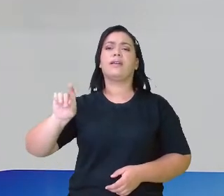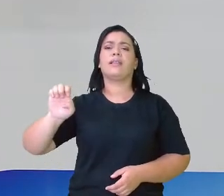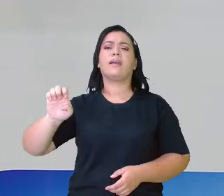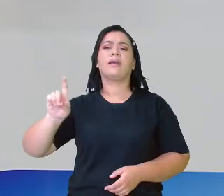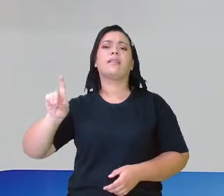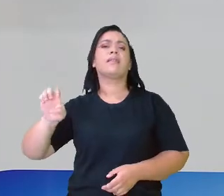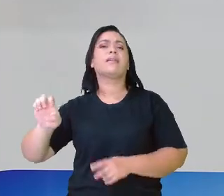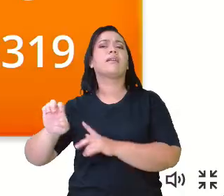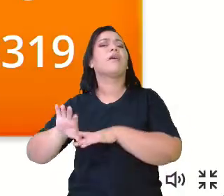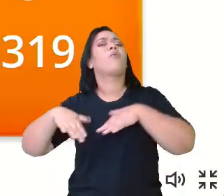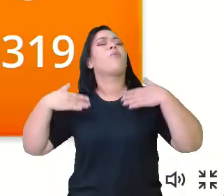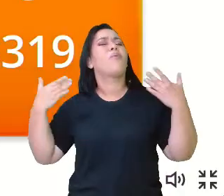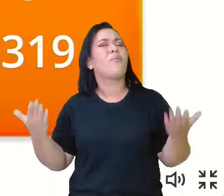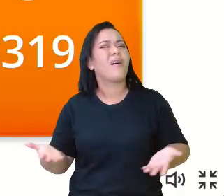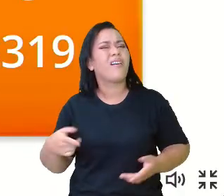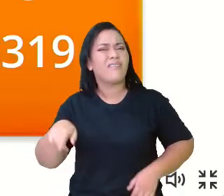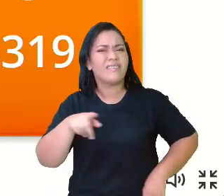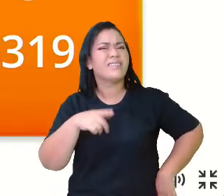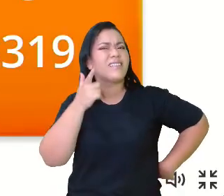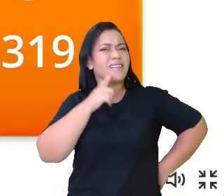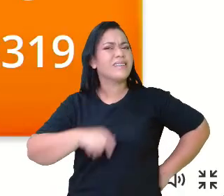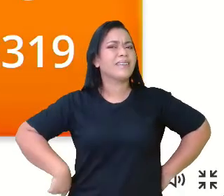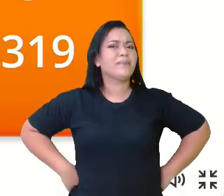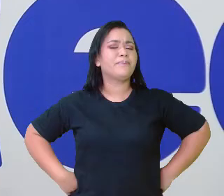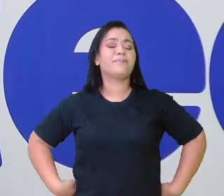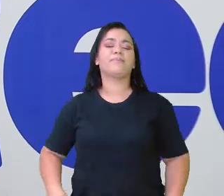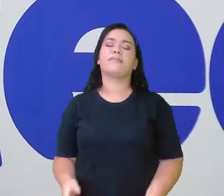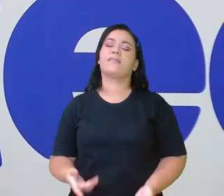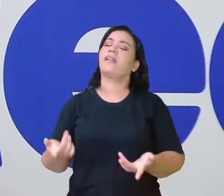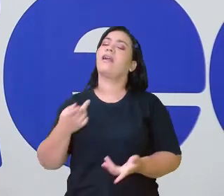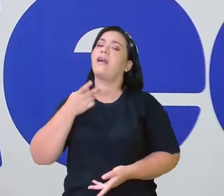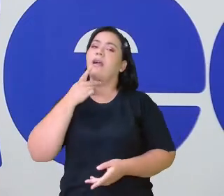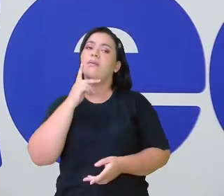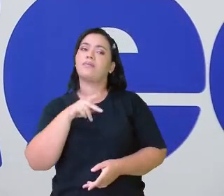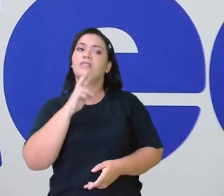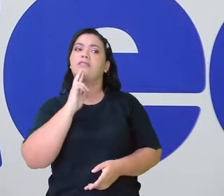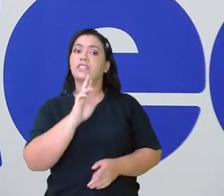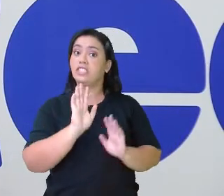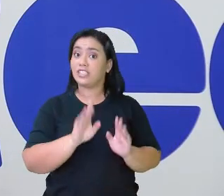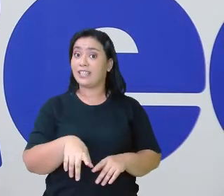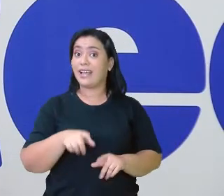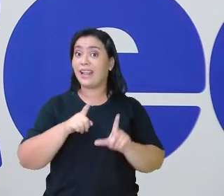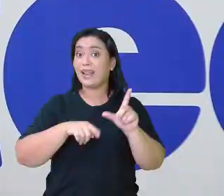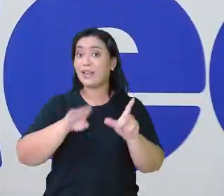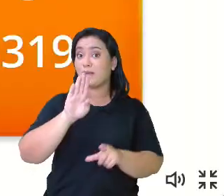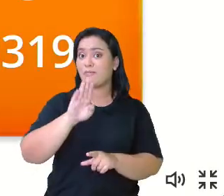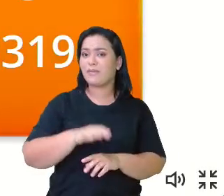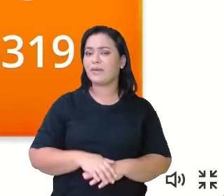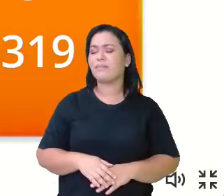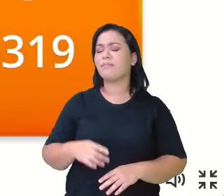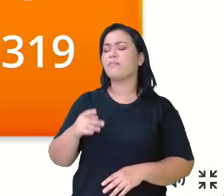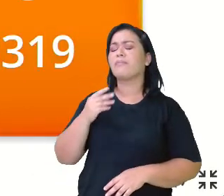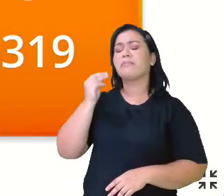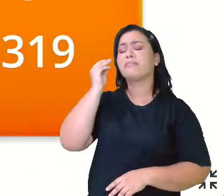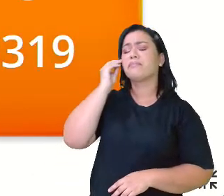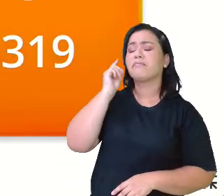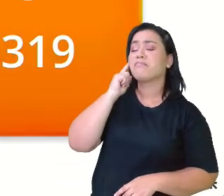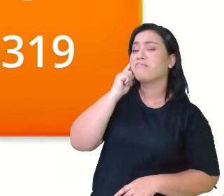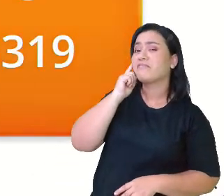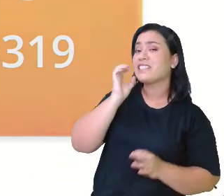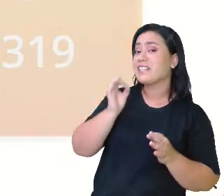letra, hein, minha gente? Será que vocês vão acertar já a primeira? Já disseram aqui letra B, professora Márcia. Vamos ver? Confere aí para ver se é a letra